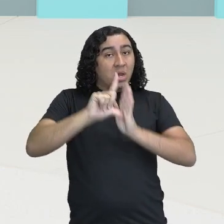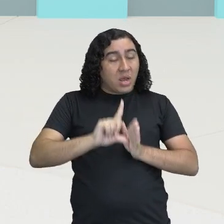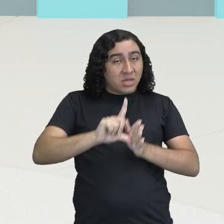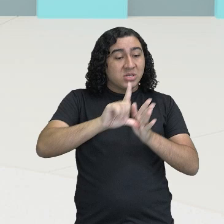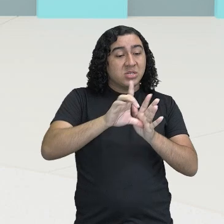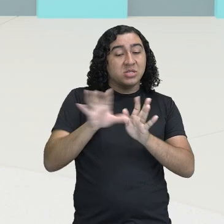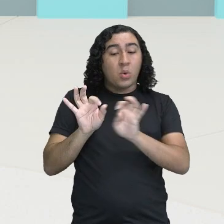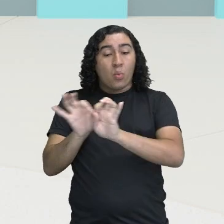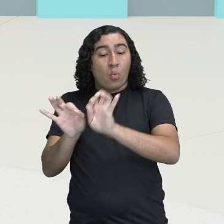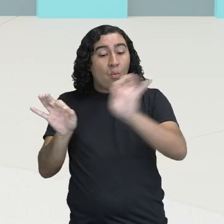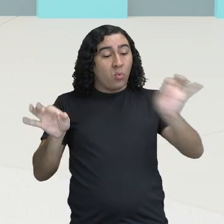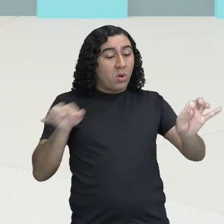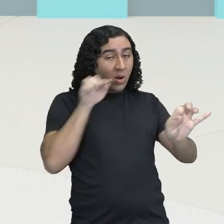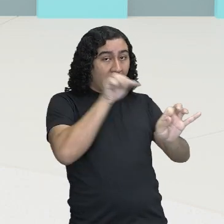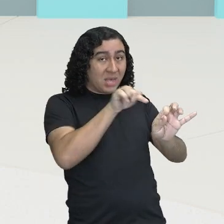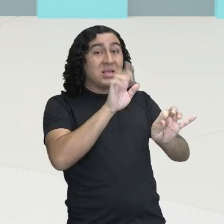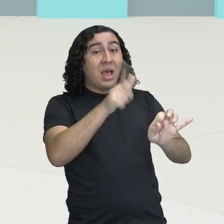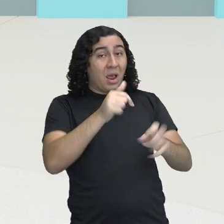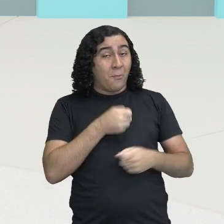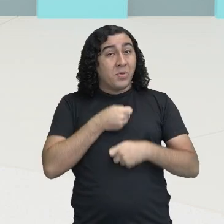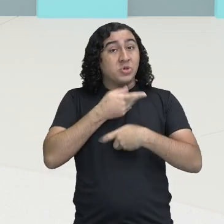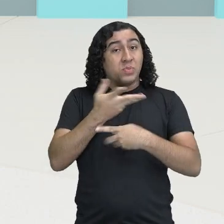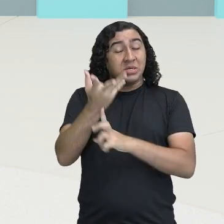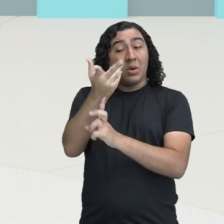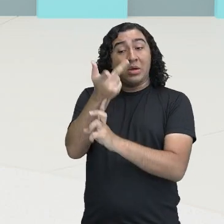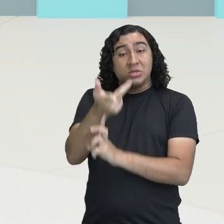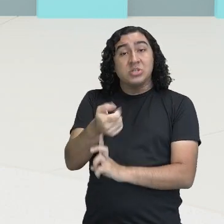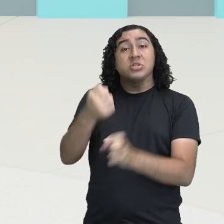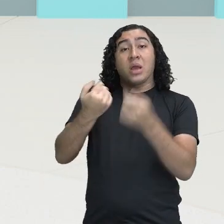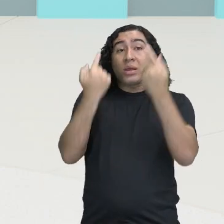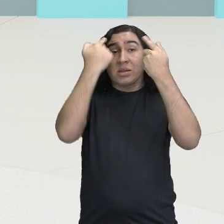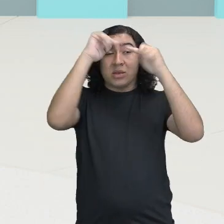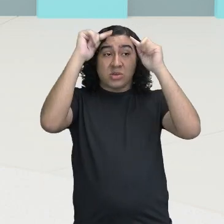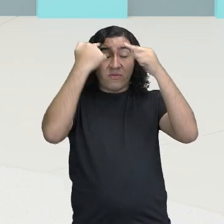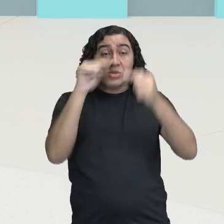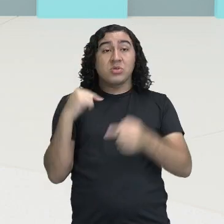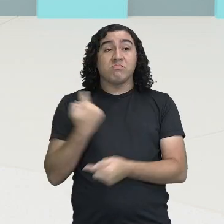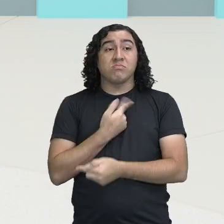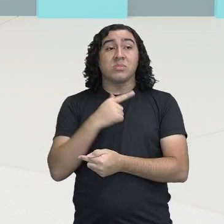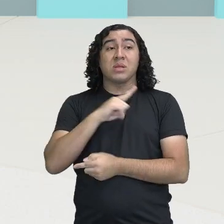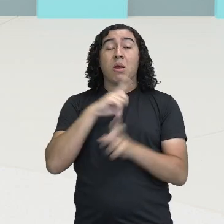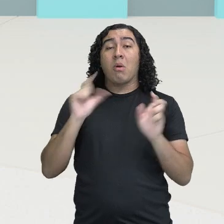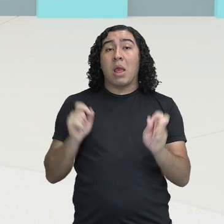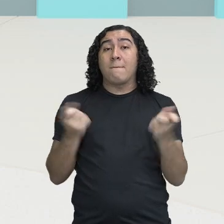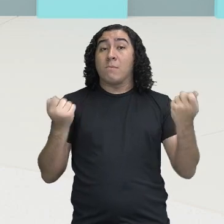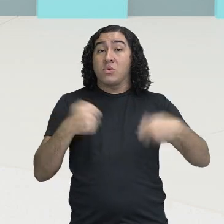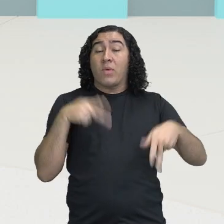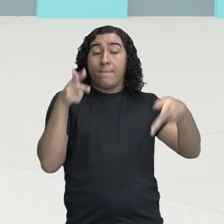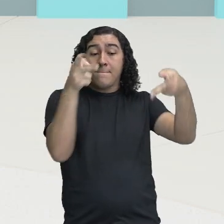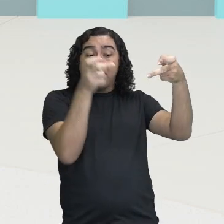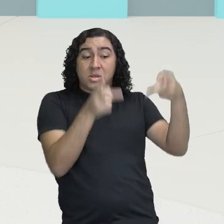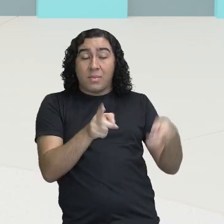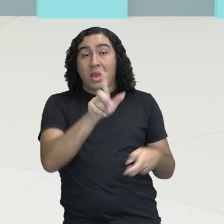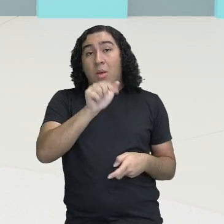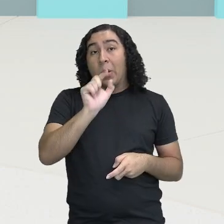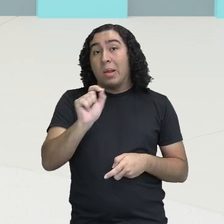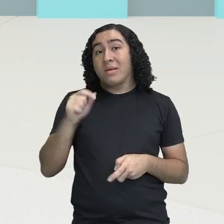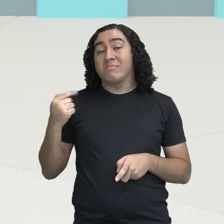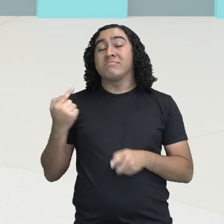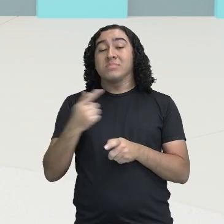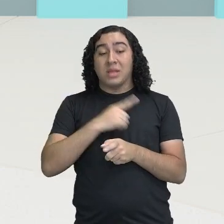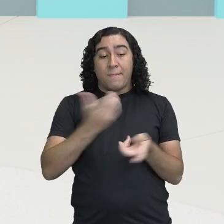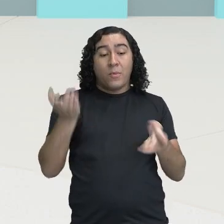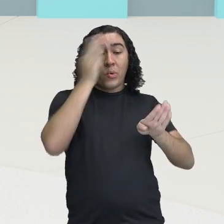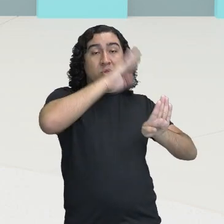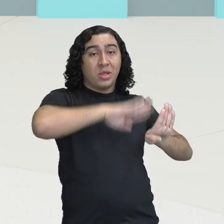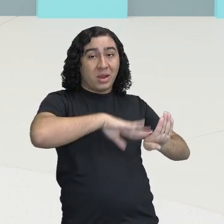um processo artístico, criativo, que nós temos que conseguir enxergar que é o que está por